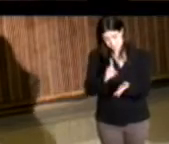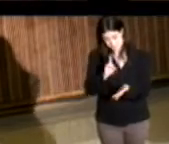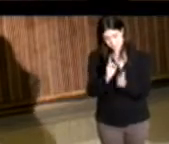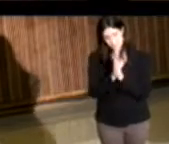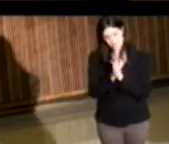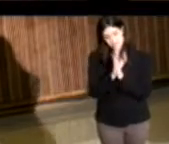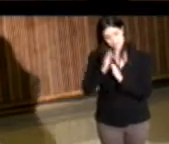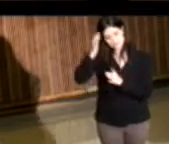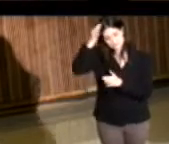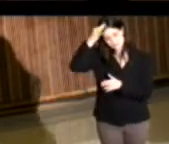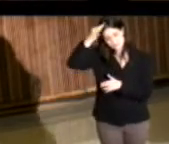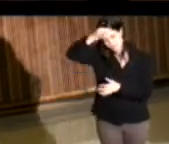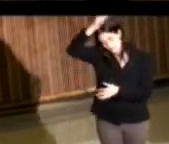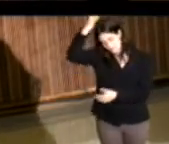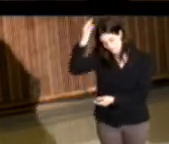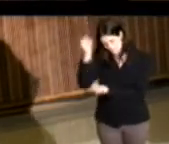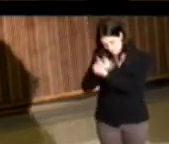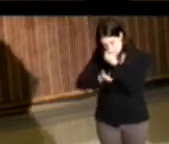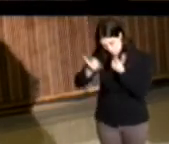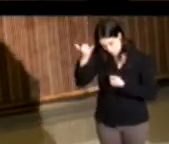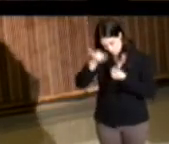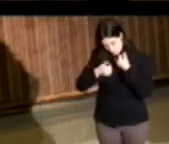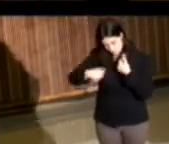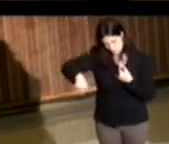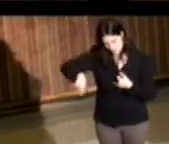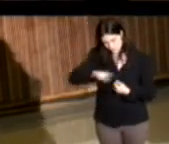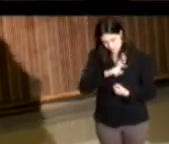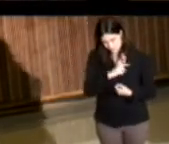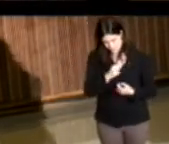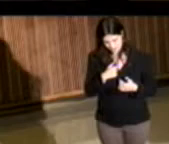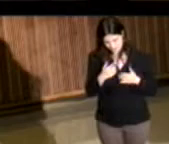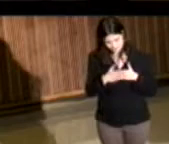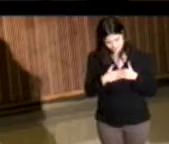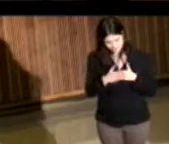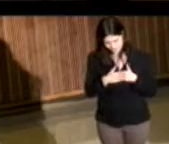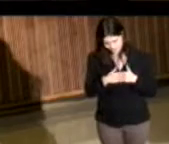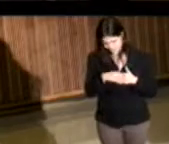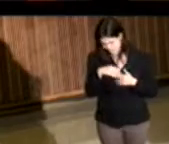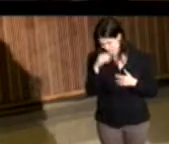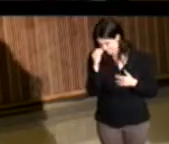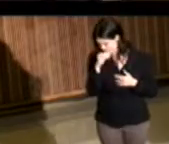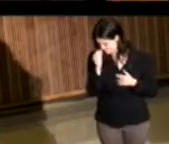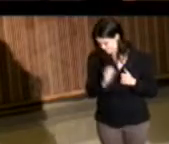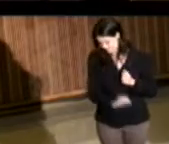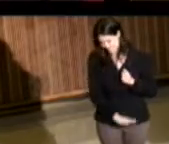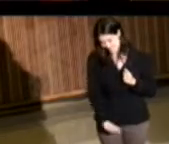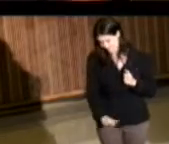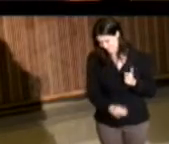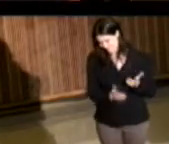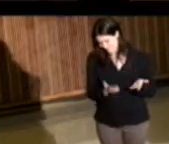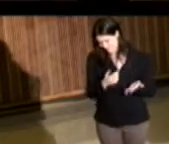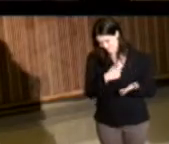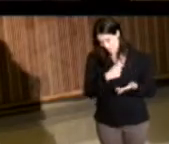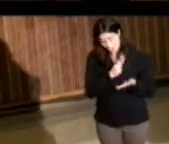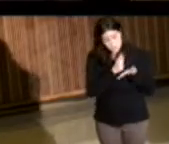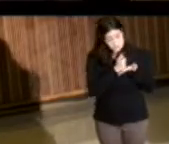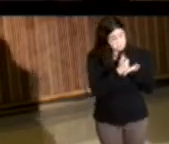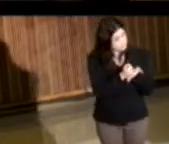ministre sobre nós. Eu me declaro, Senhor, completamente incompetente de ajudar quem quer que seja